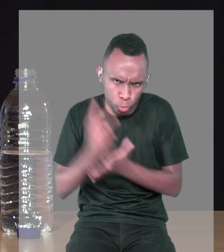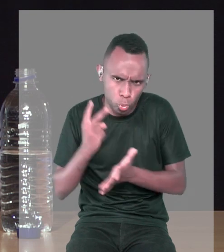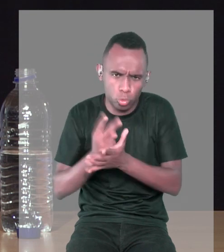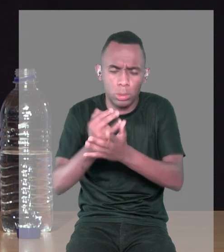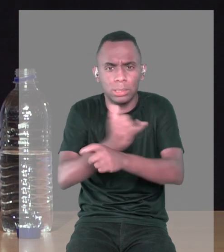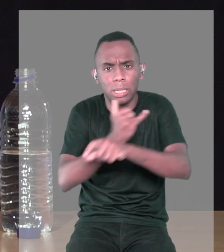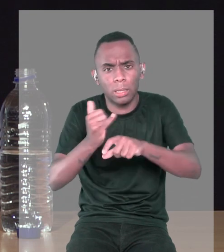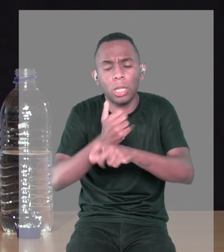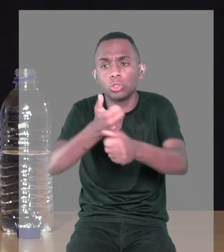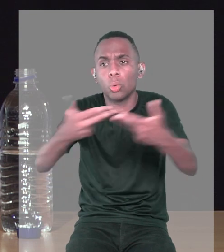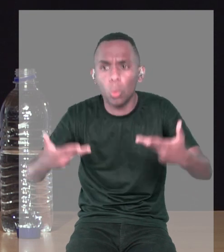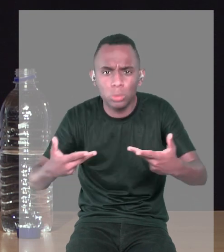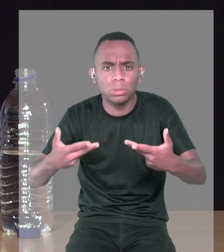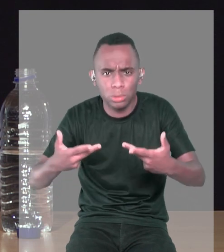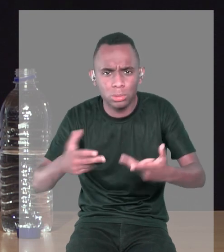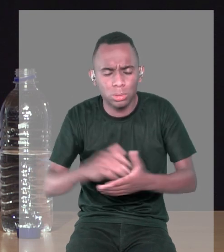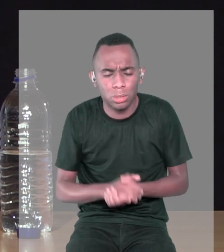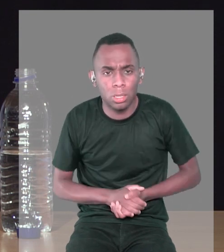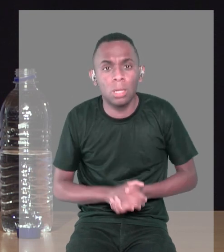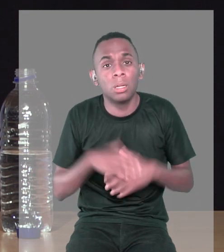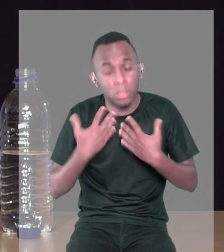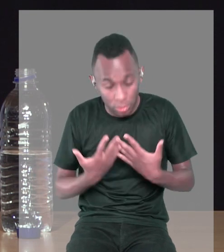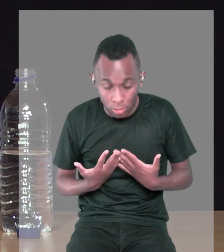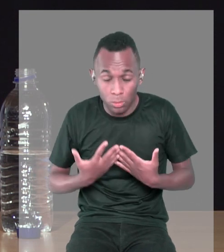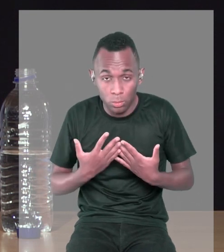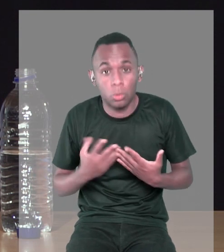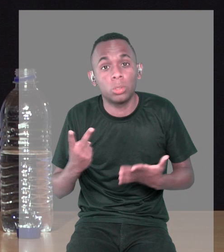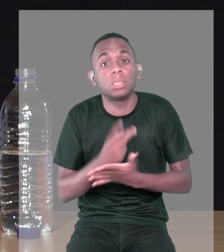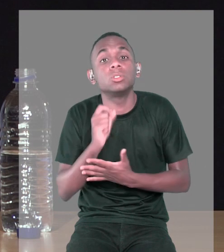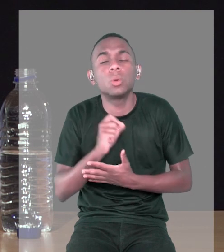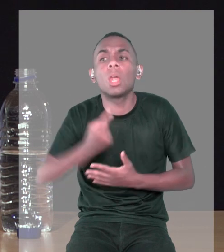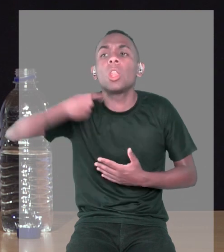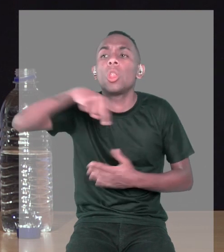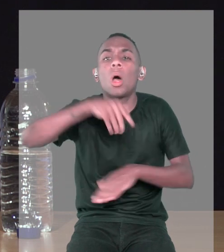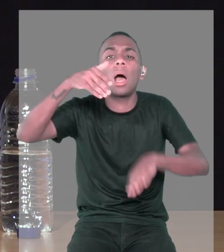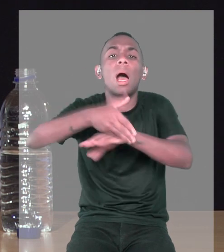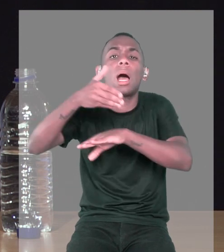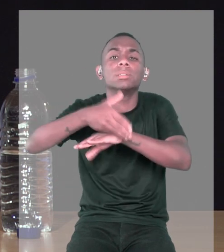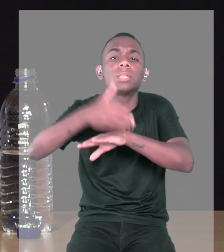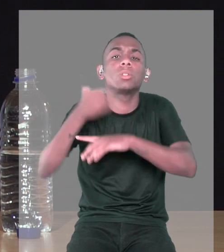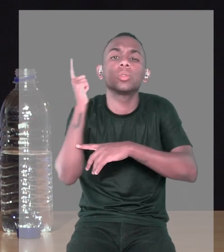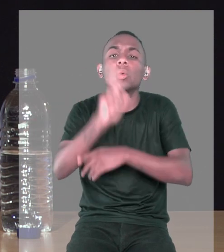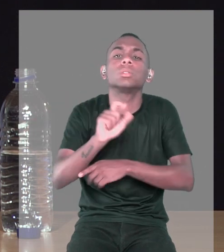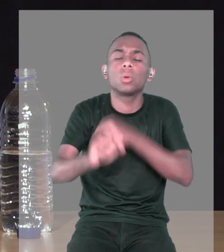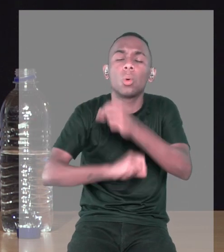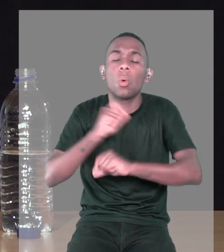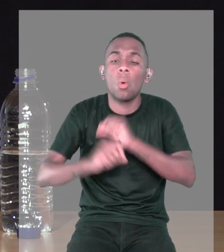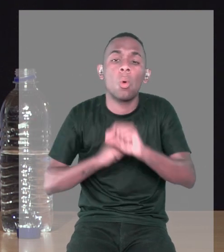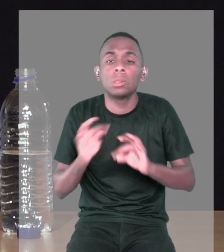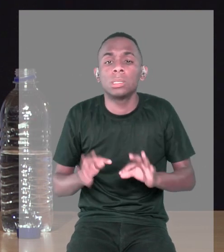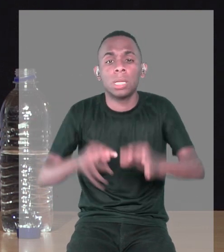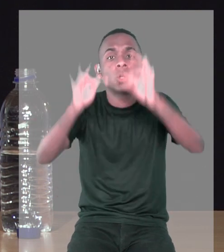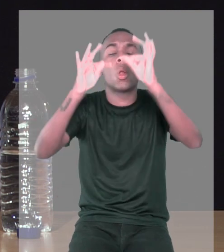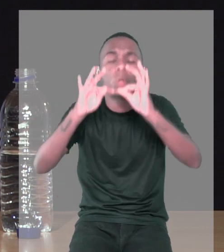para sempre nessa nova forma que as coisas tomaram? A partir de então, teríamos acesso a formas de